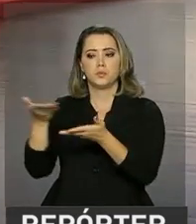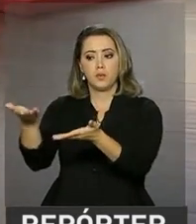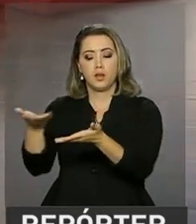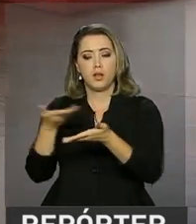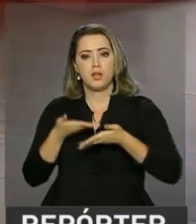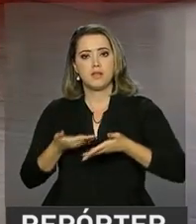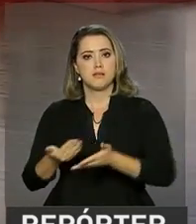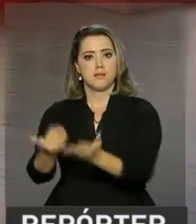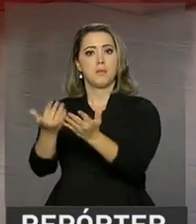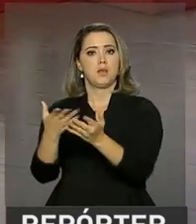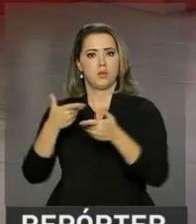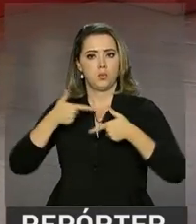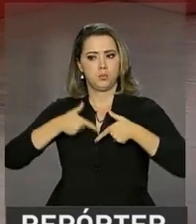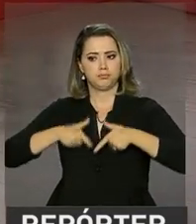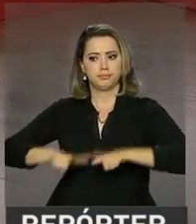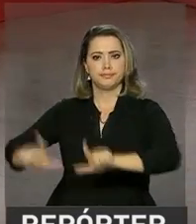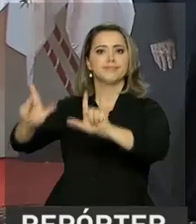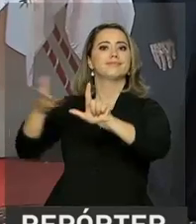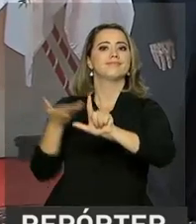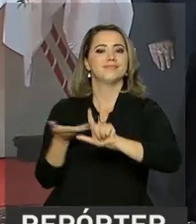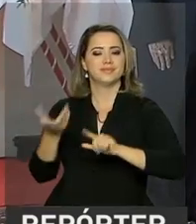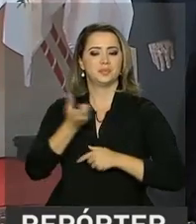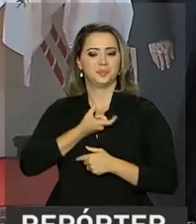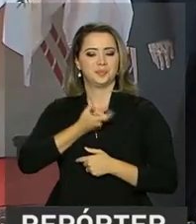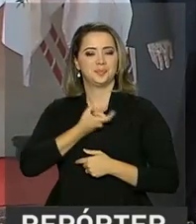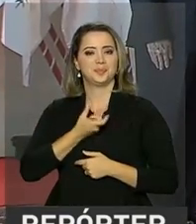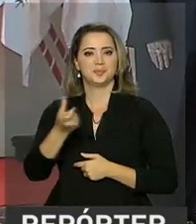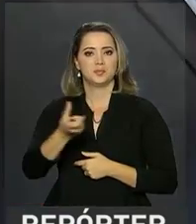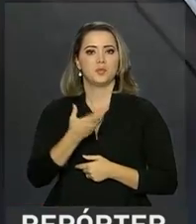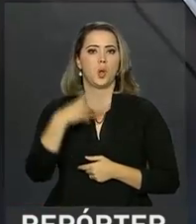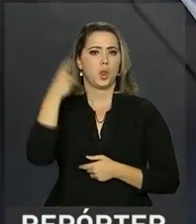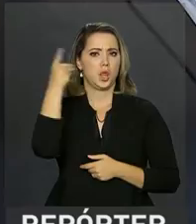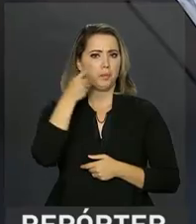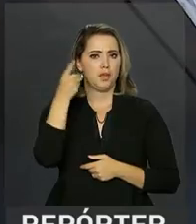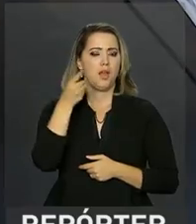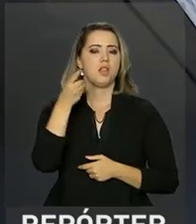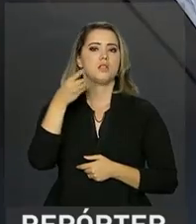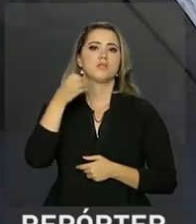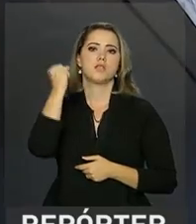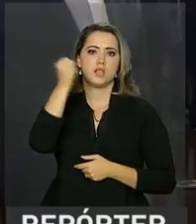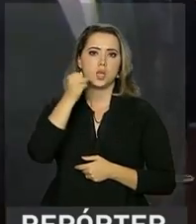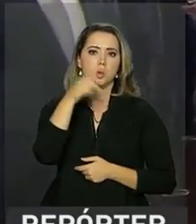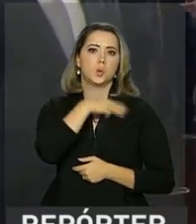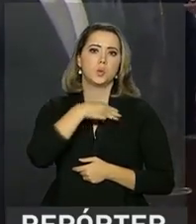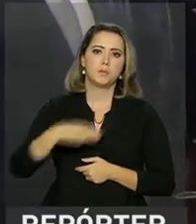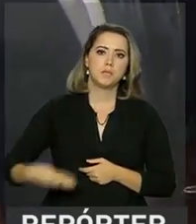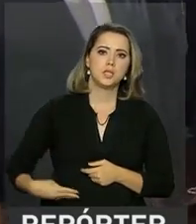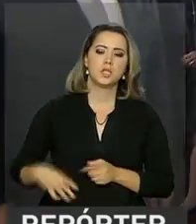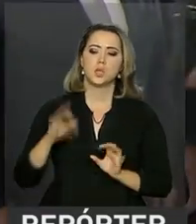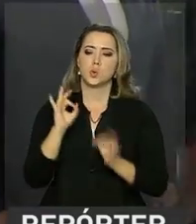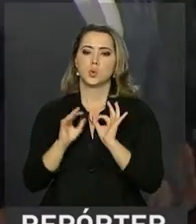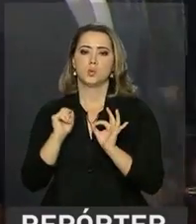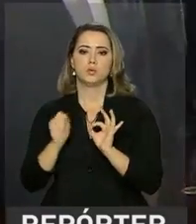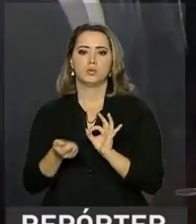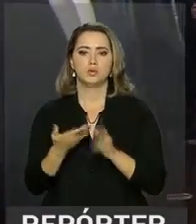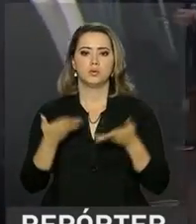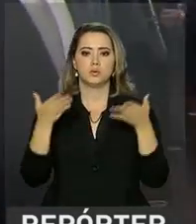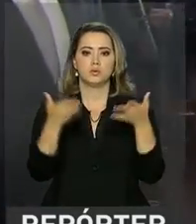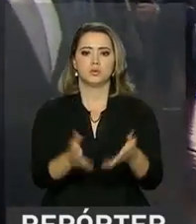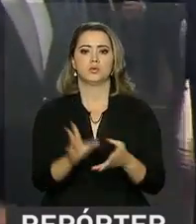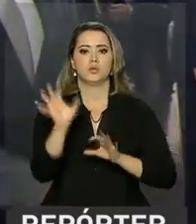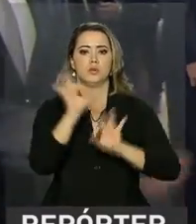receberam a homenagem parlamentares ministros e juristas participaram do evento que faz parte da programação de